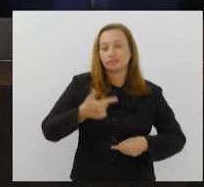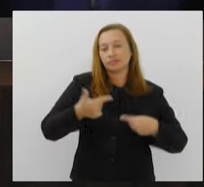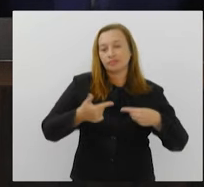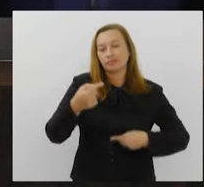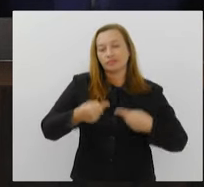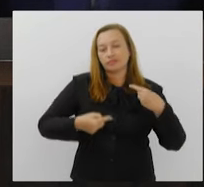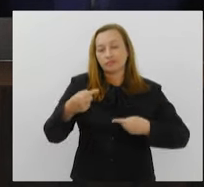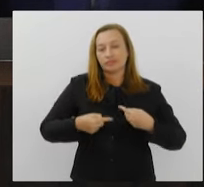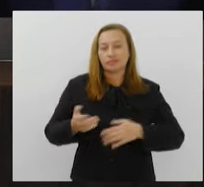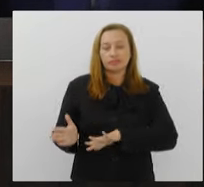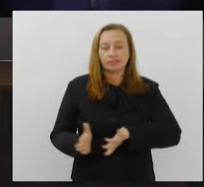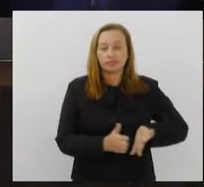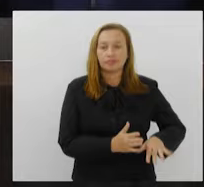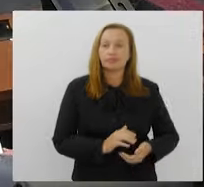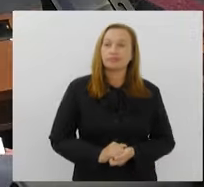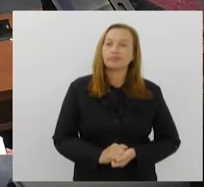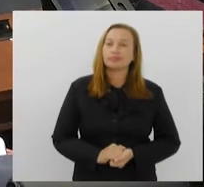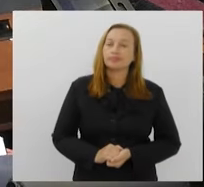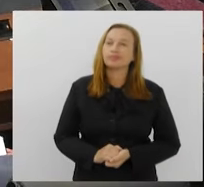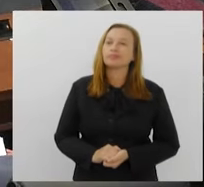em segunda.